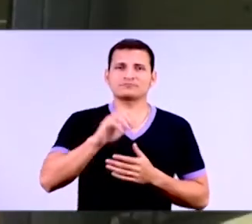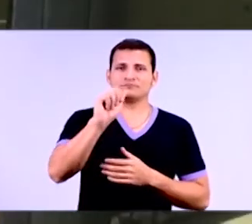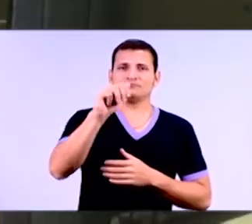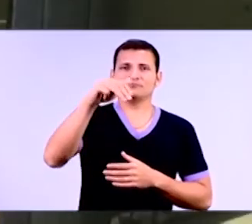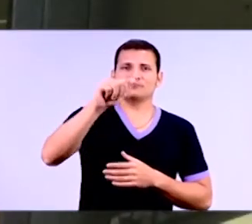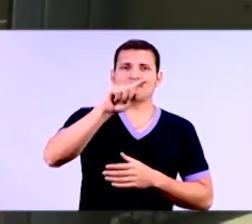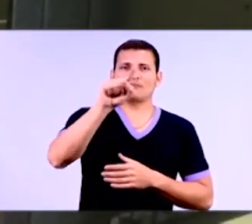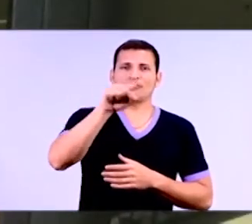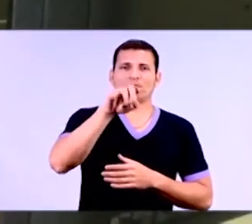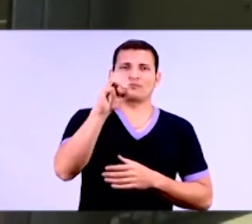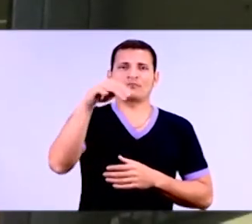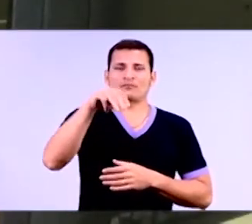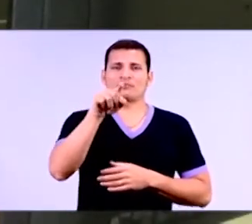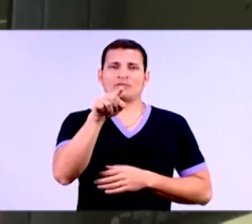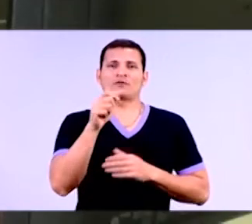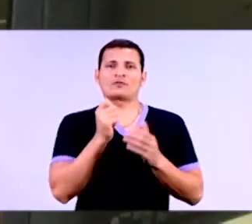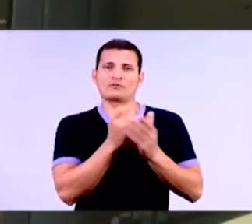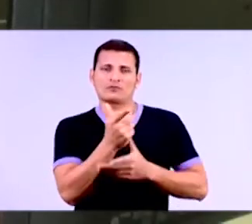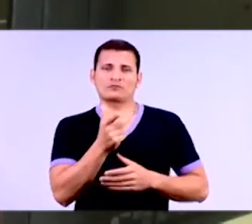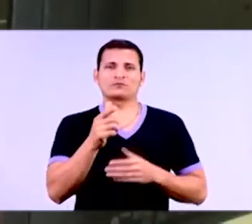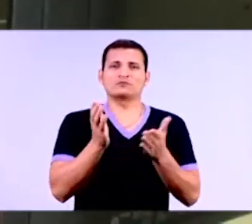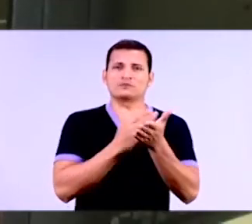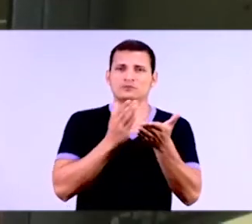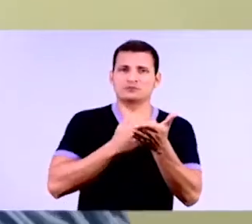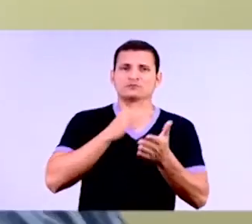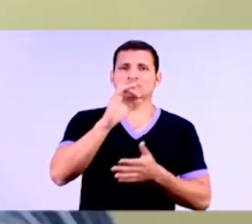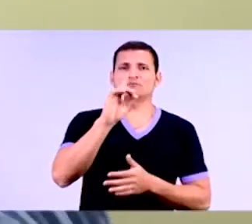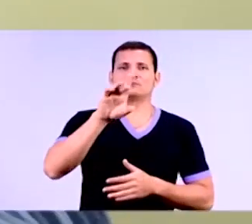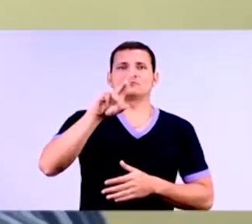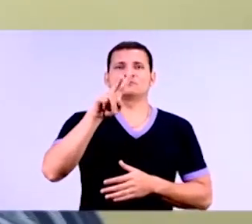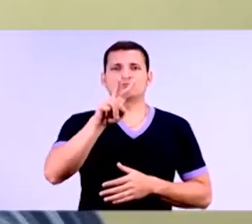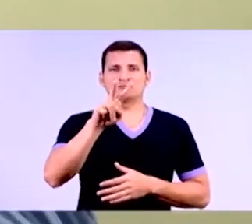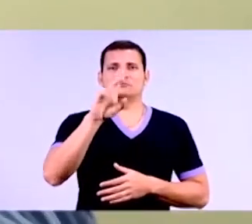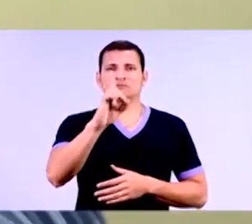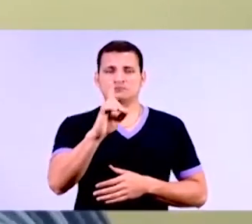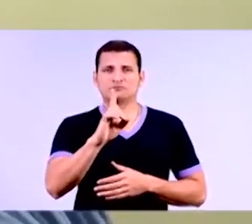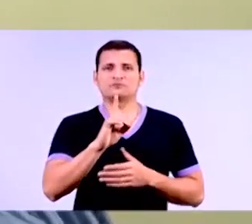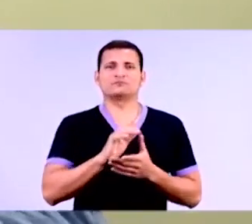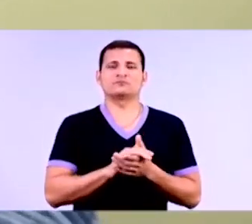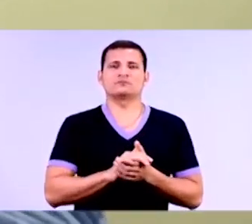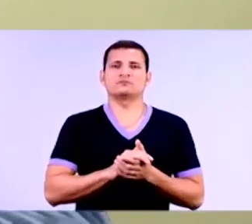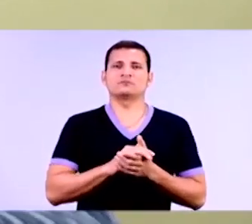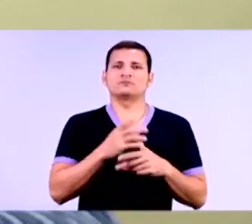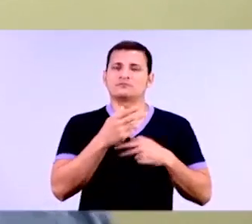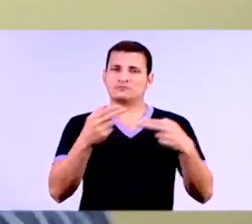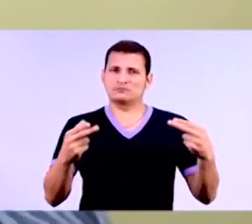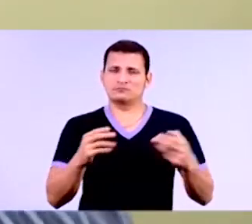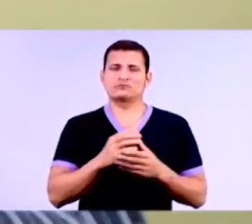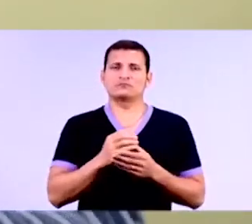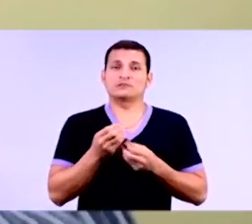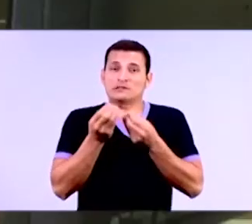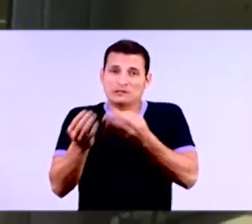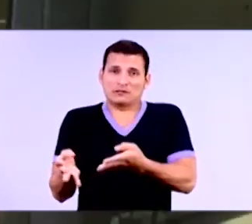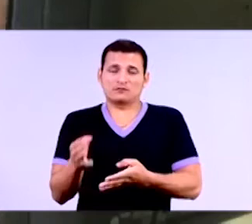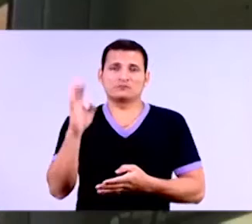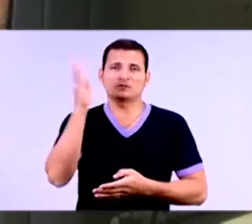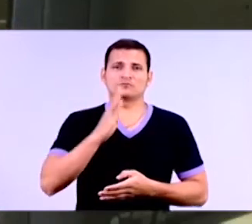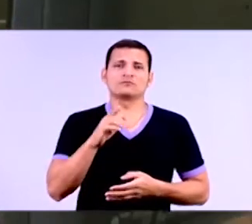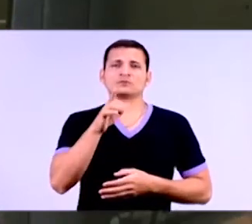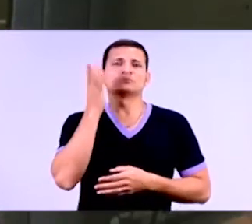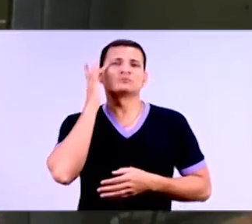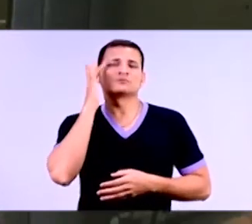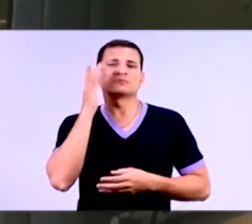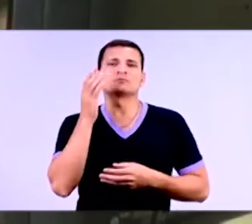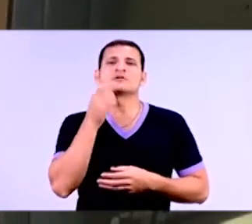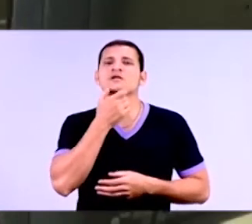compra livros, DVDs, filmes, equipamentos e entrega no Brasil. Se você não souber inglês, como é que você vai